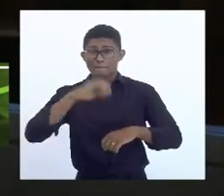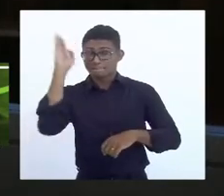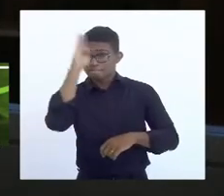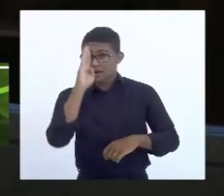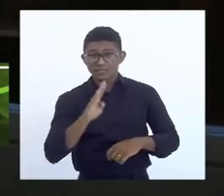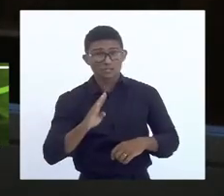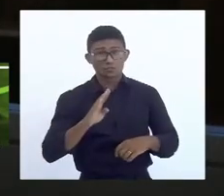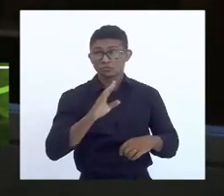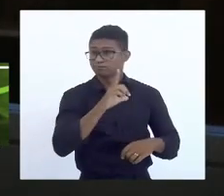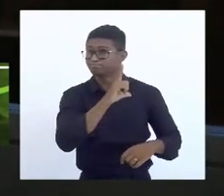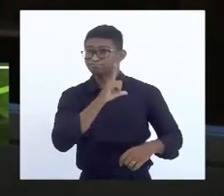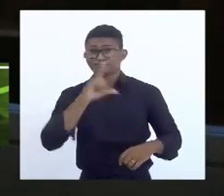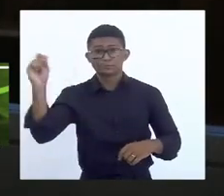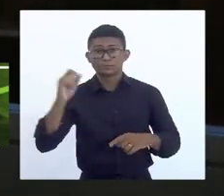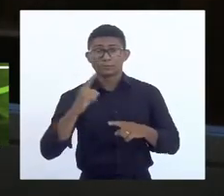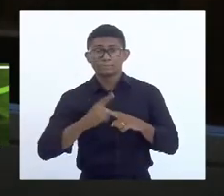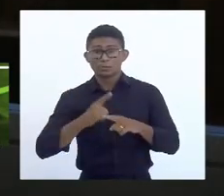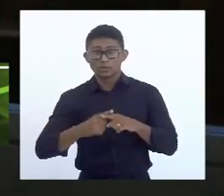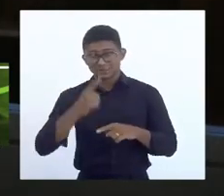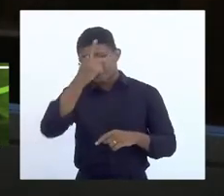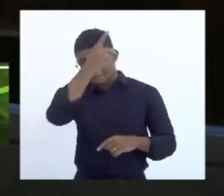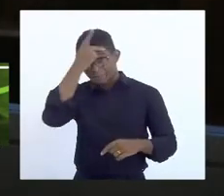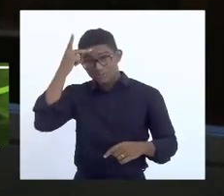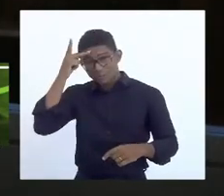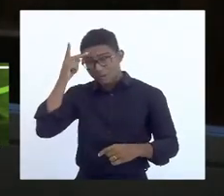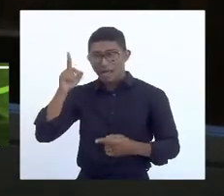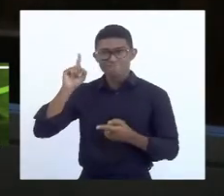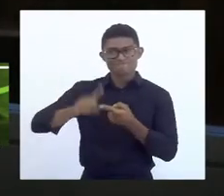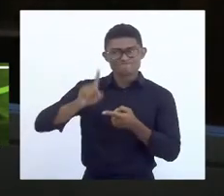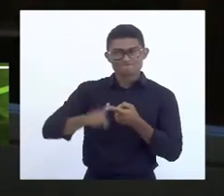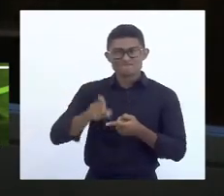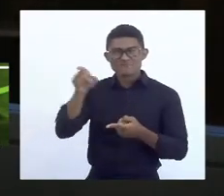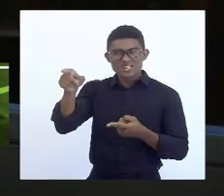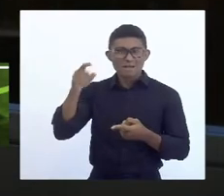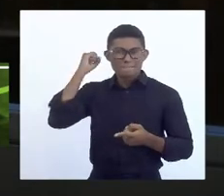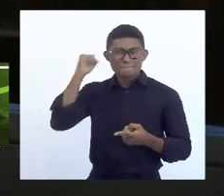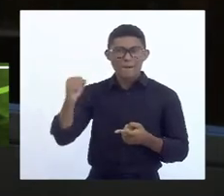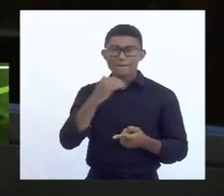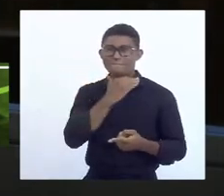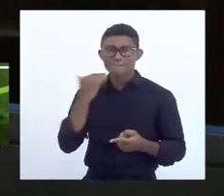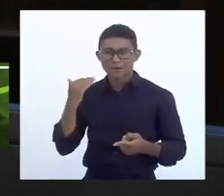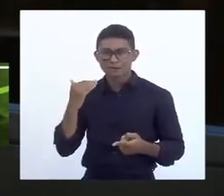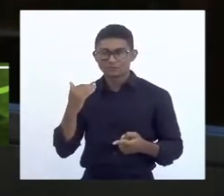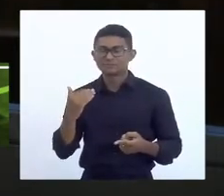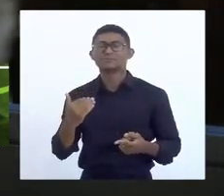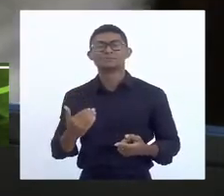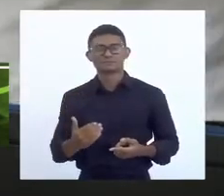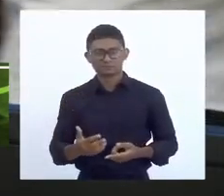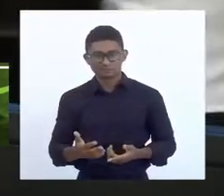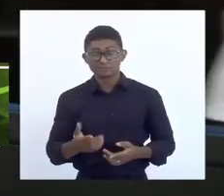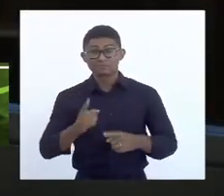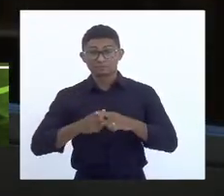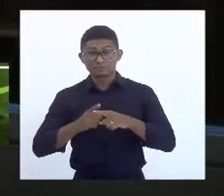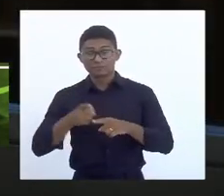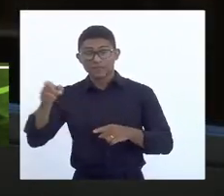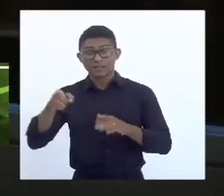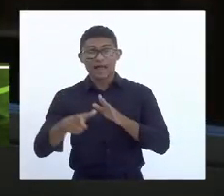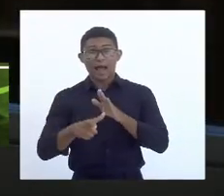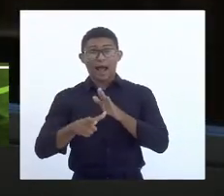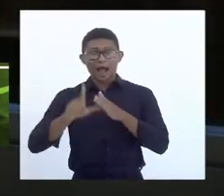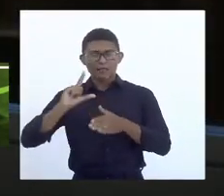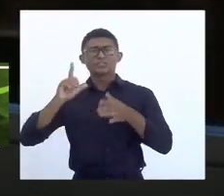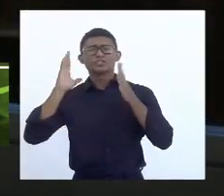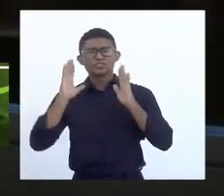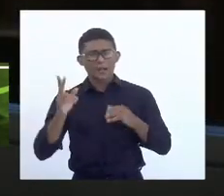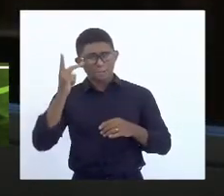novas ameaças de morte. Por que digo novas ameaças de morte? Porque ameaçada de morte já estava anteriormente e acaba que